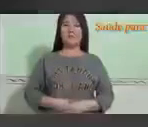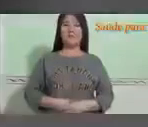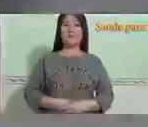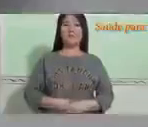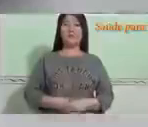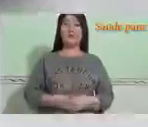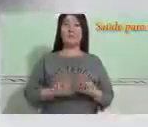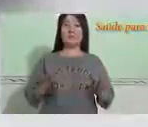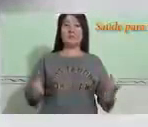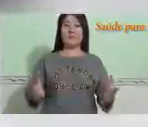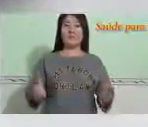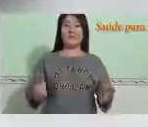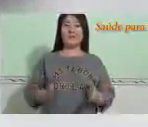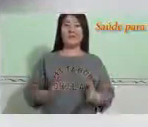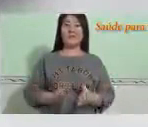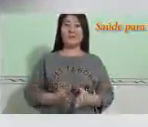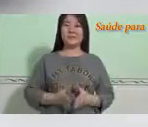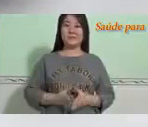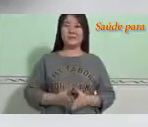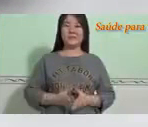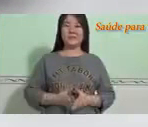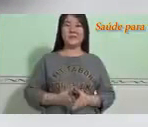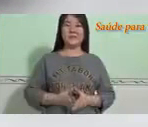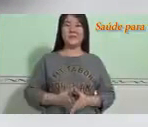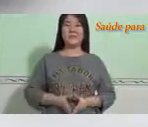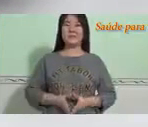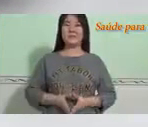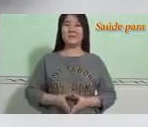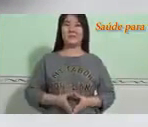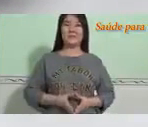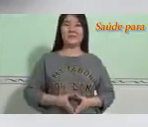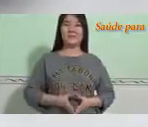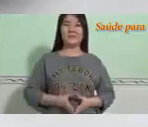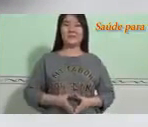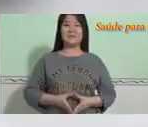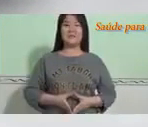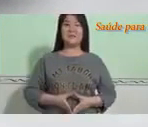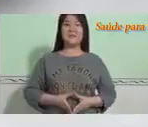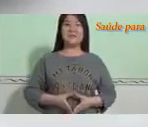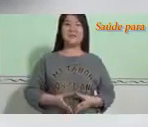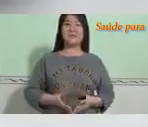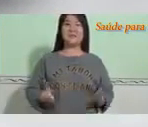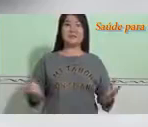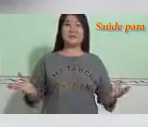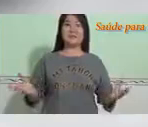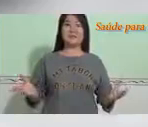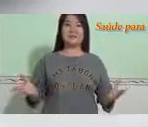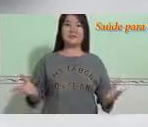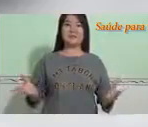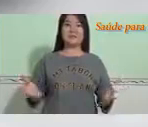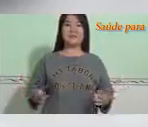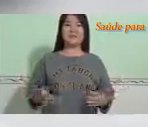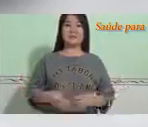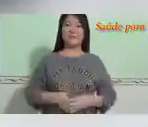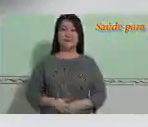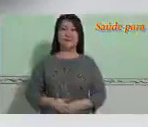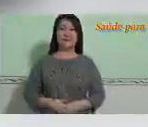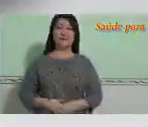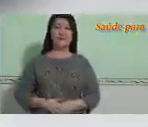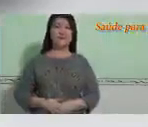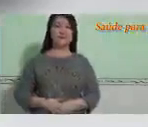CONTSEDEVIDOE, quedas vírgula, acidentes de trânsito ou a prática de esportes vírgula, resultando em dor constante nas costelas